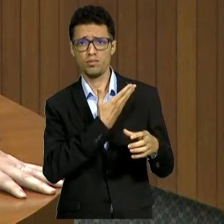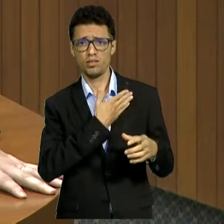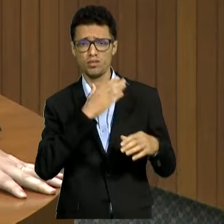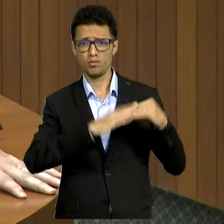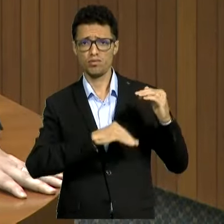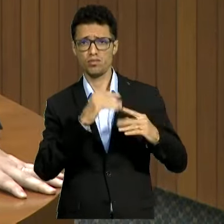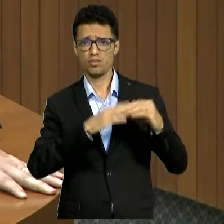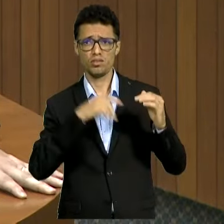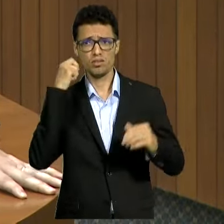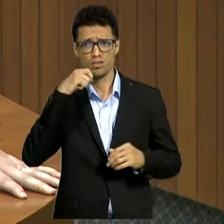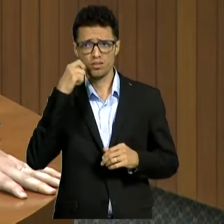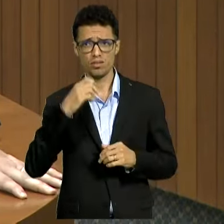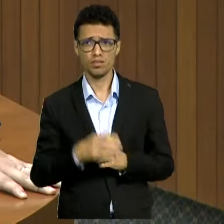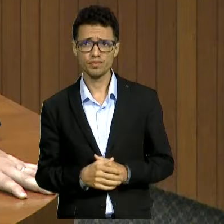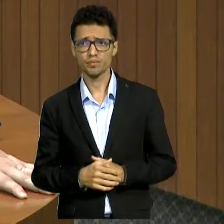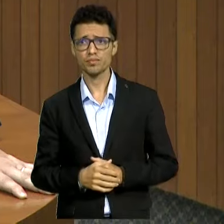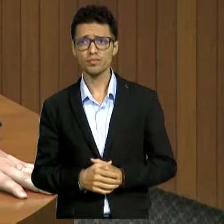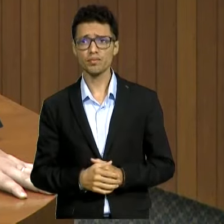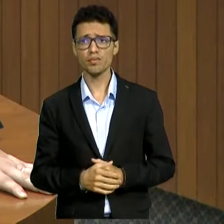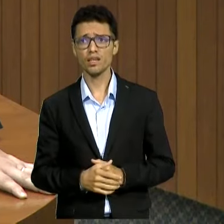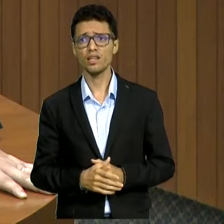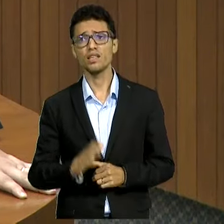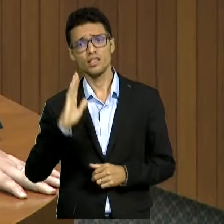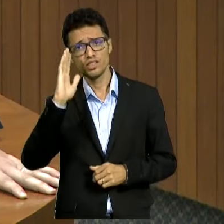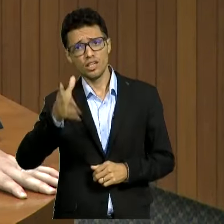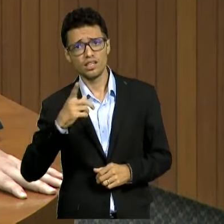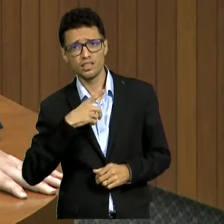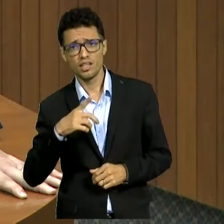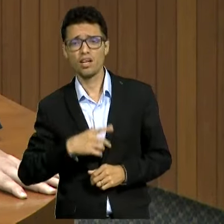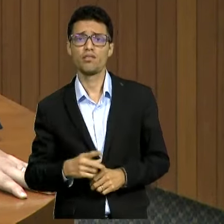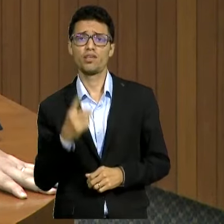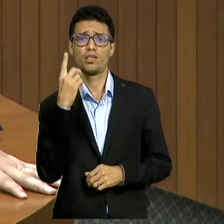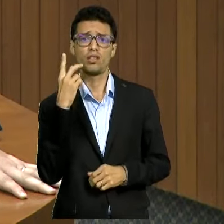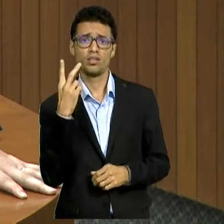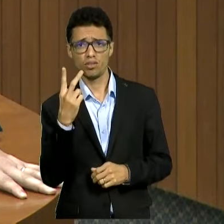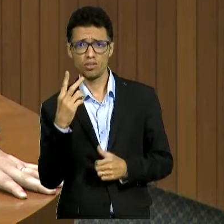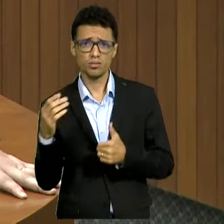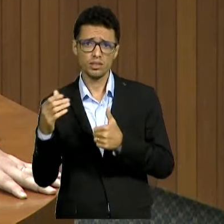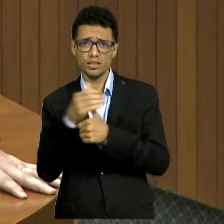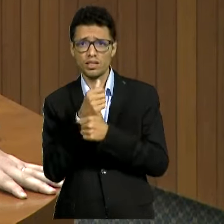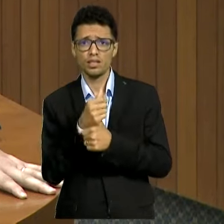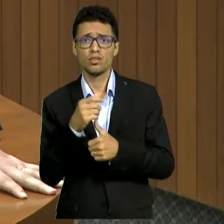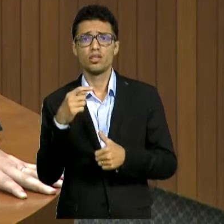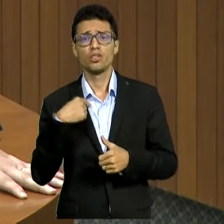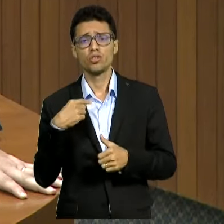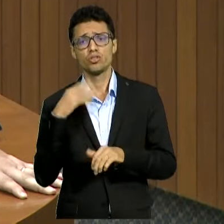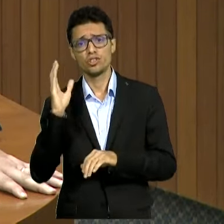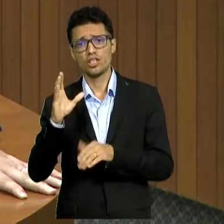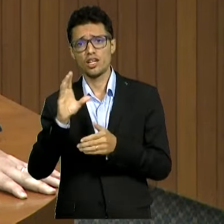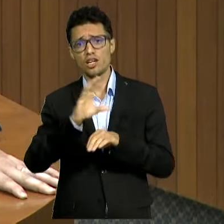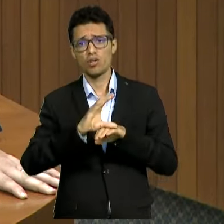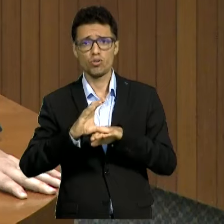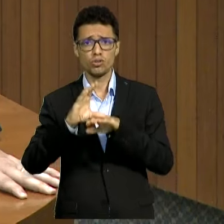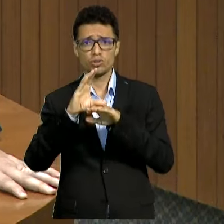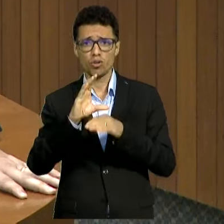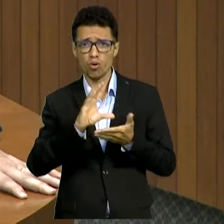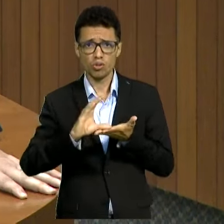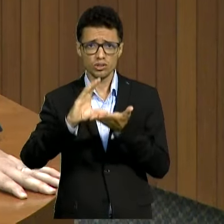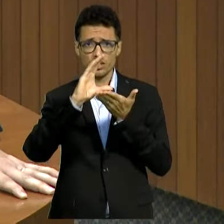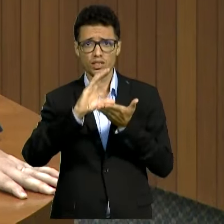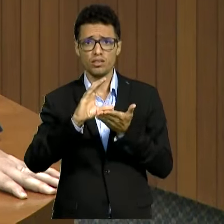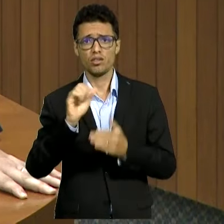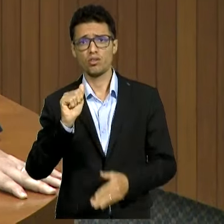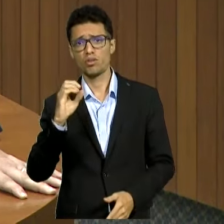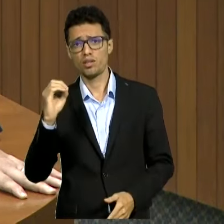do Maranhão já me delegaram 2 mandatos para isso. Quando eu fui conselheiro seccional da OAB e depois quando eu fui conselheiro suplente, conselheiro